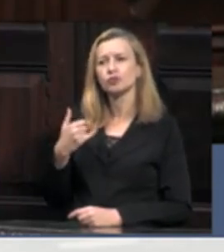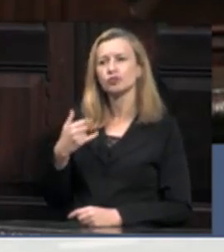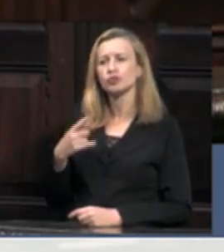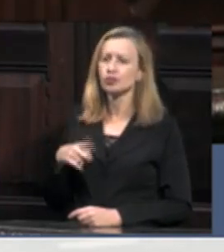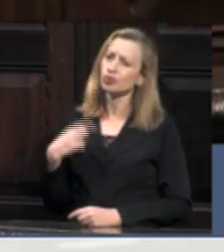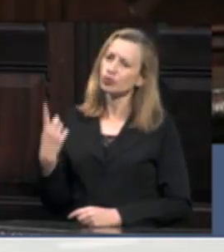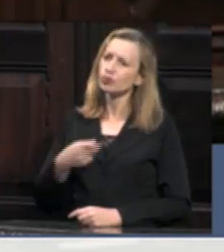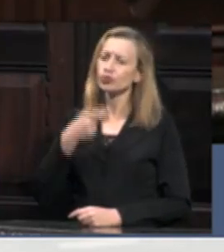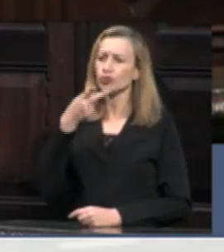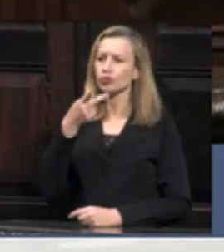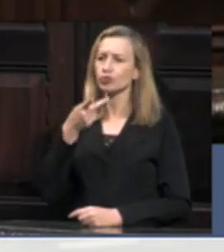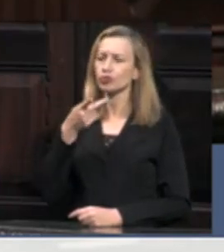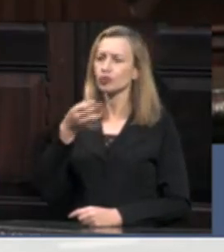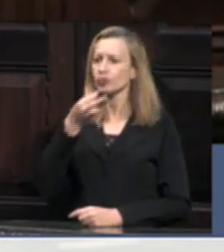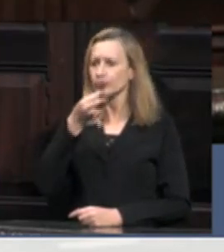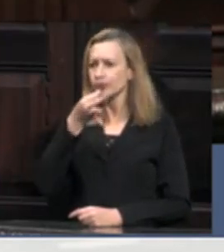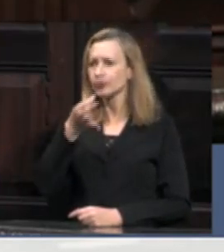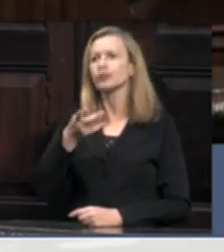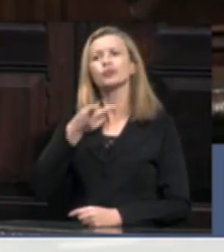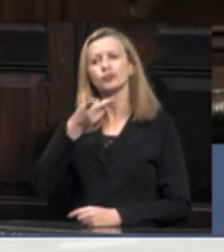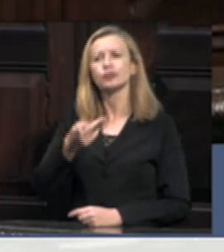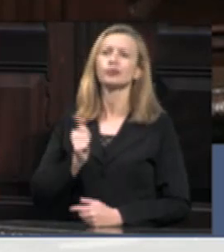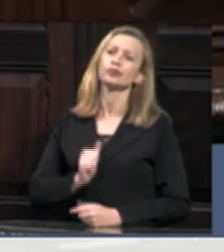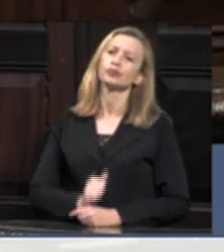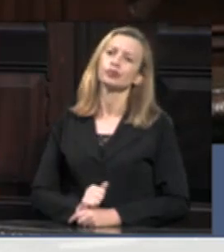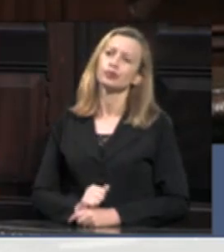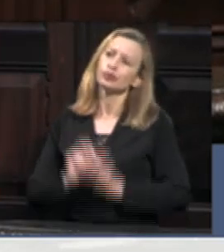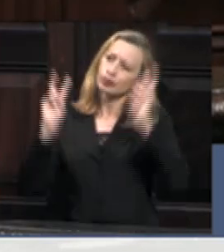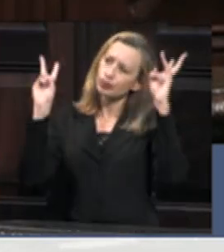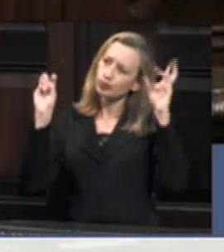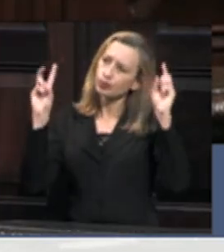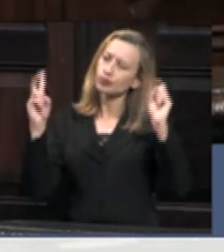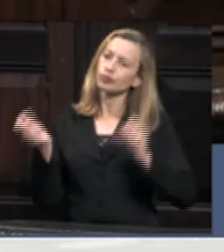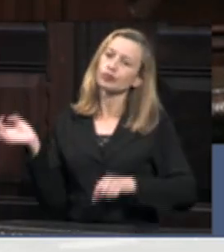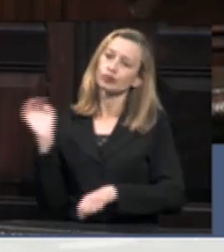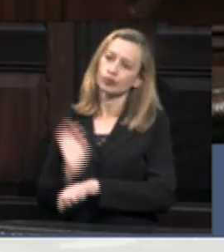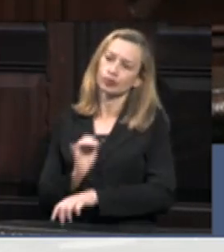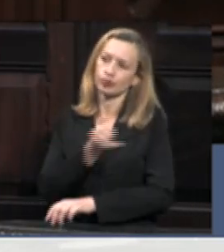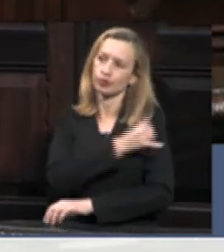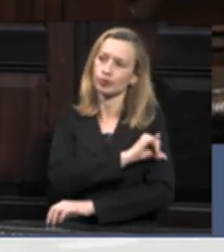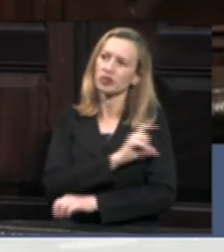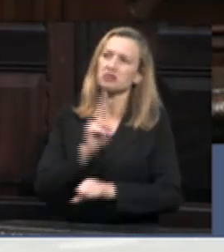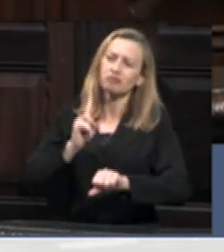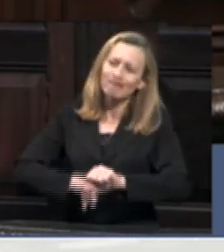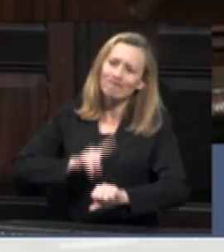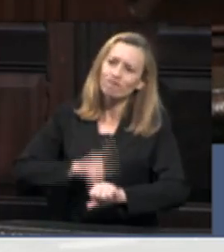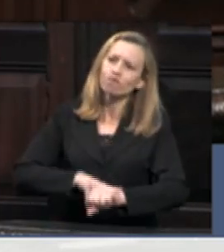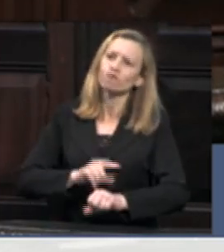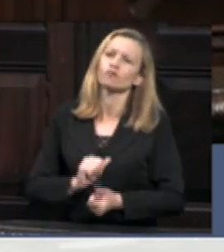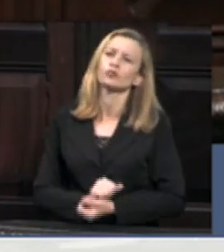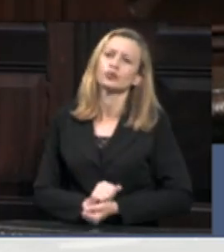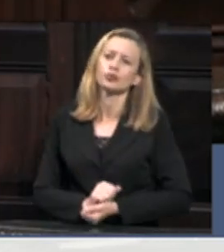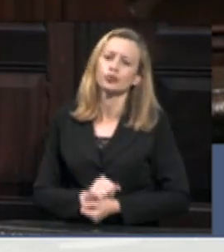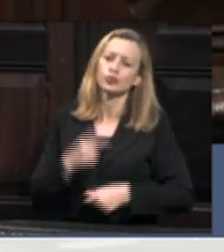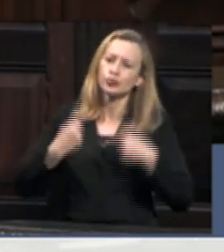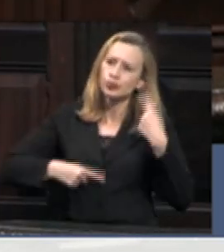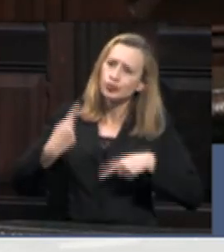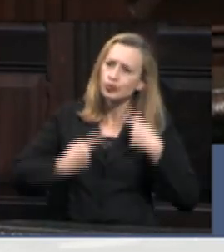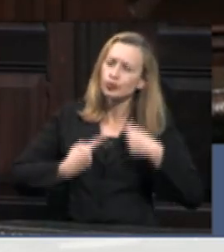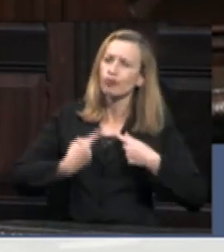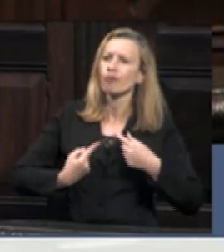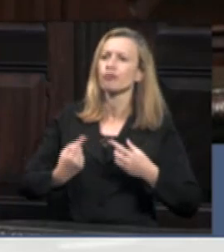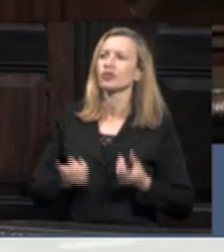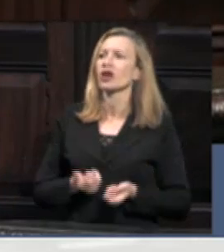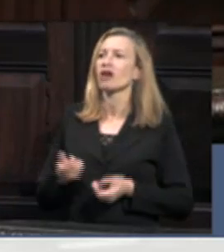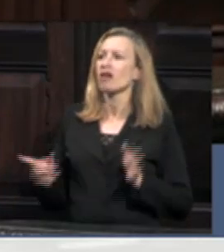dessa situação que vivemos no Estado do Rio de Janeiro. Esse momento em que se discute a lei